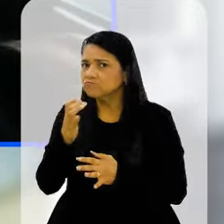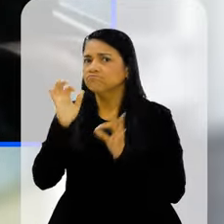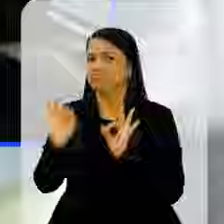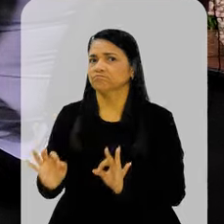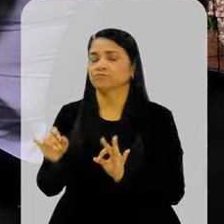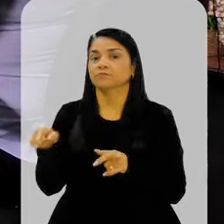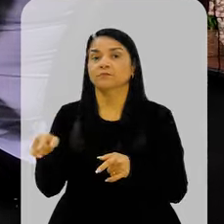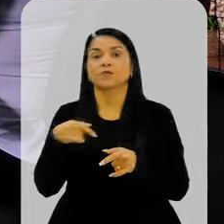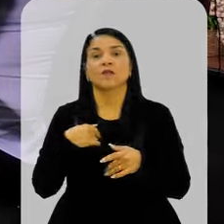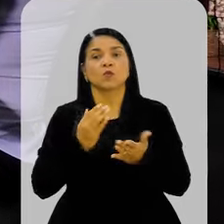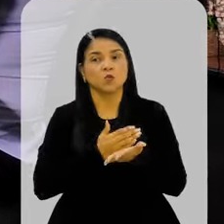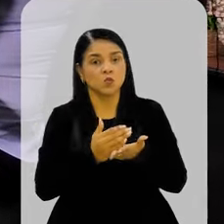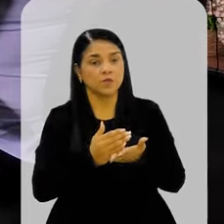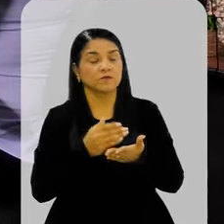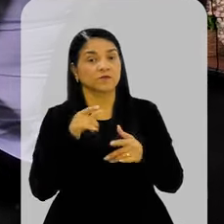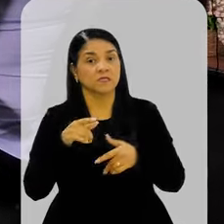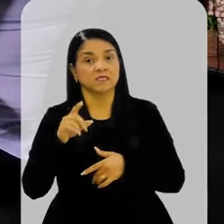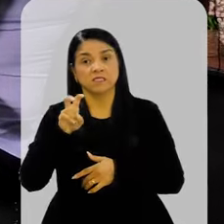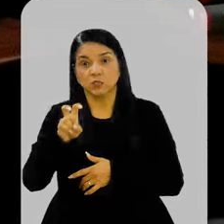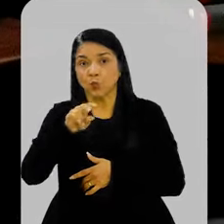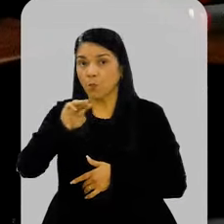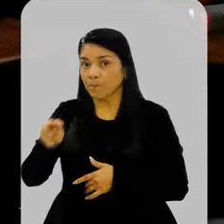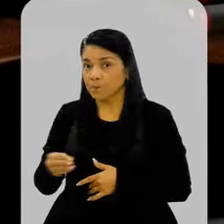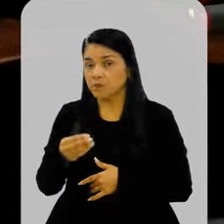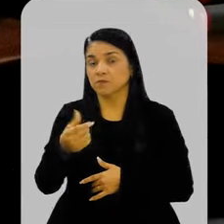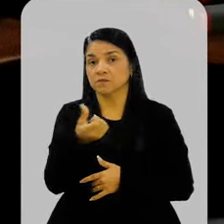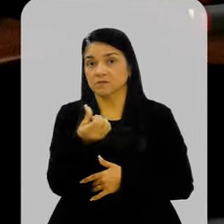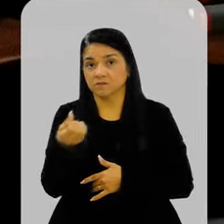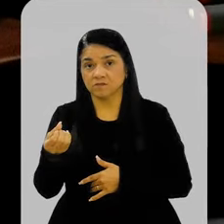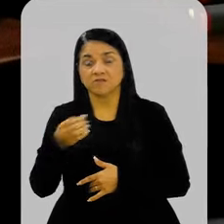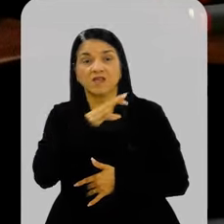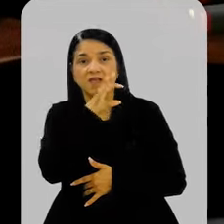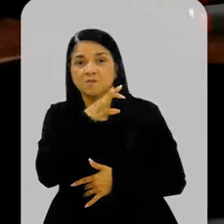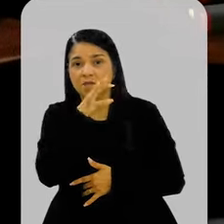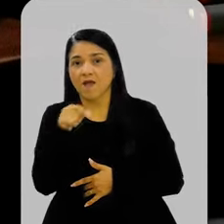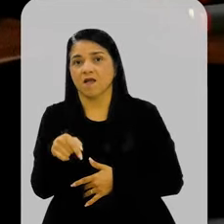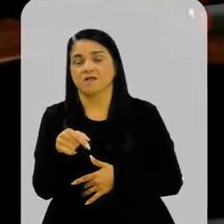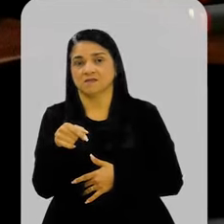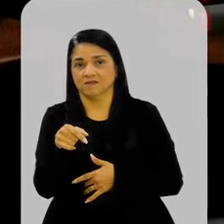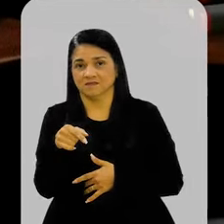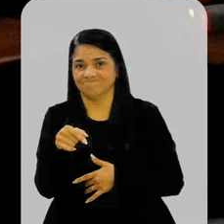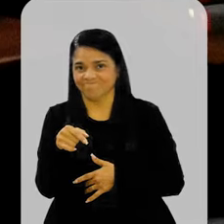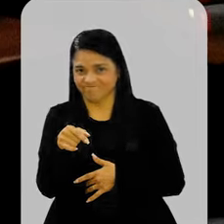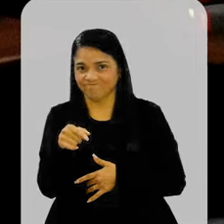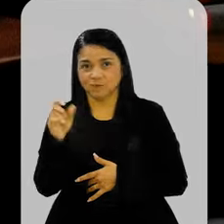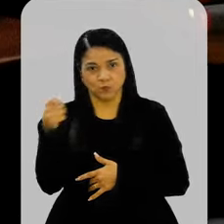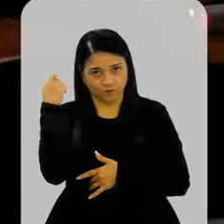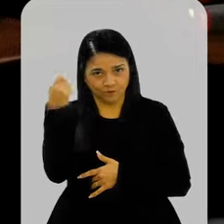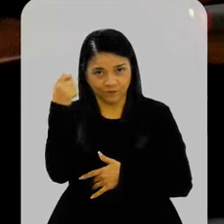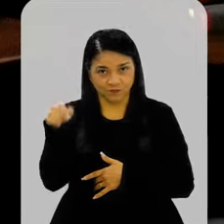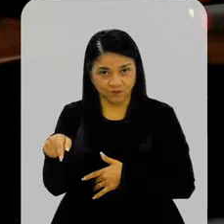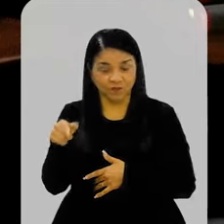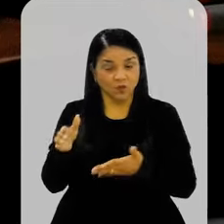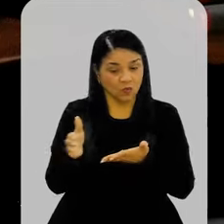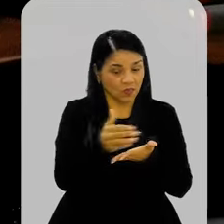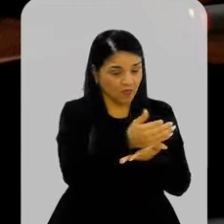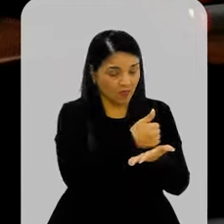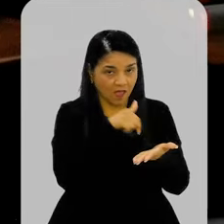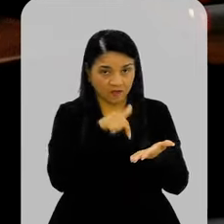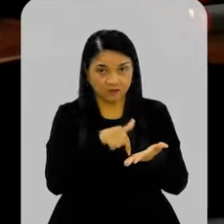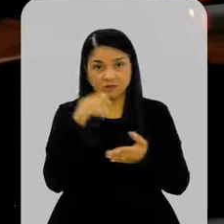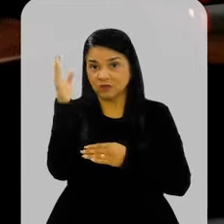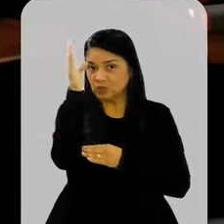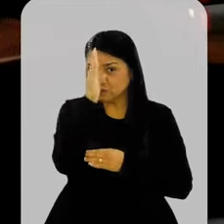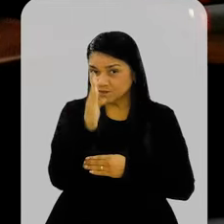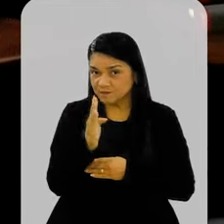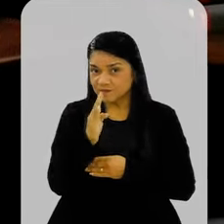pena. Eu, no início do programa, disse que são mais de 5.600 animais, né, que estão passando por essa situação. Mas